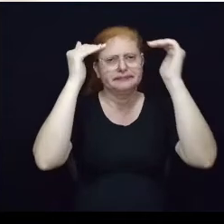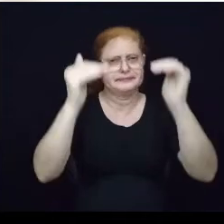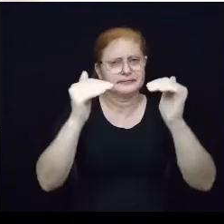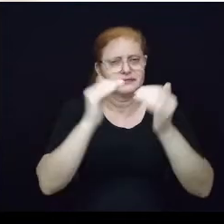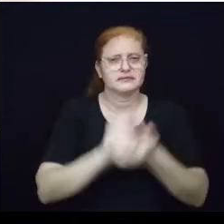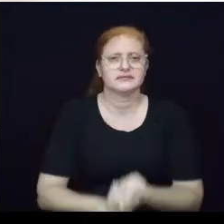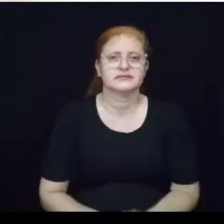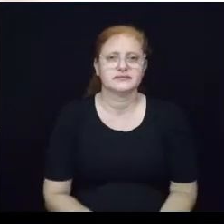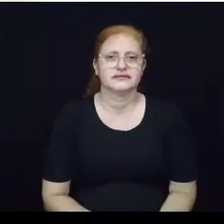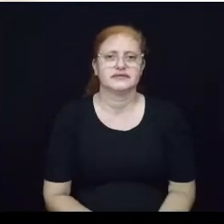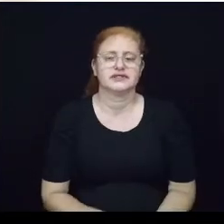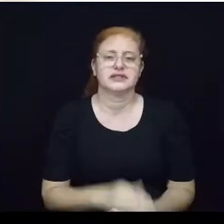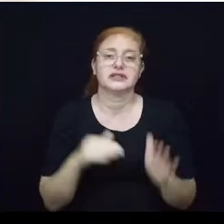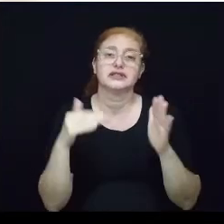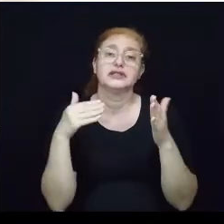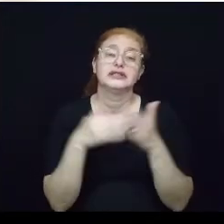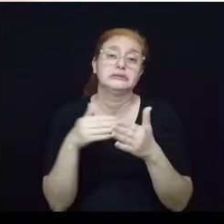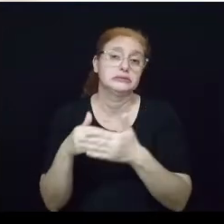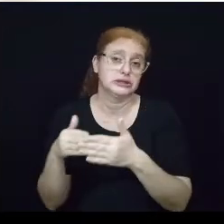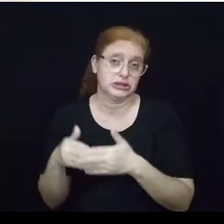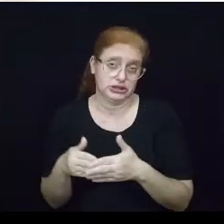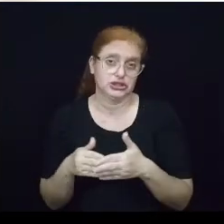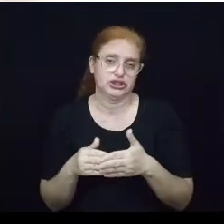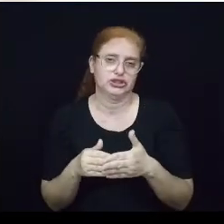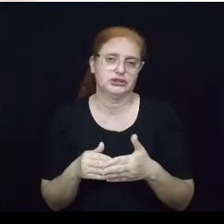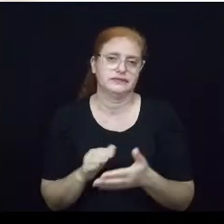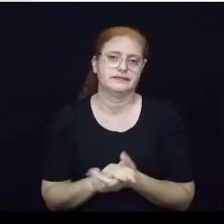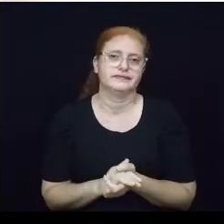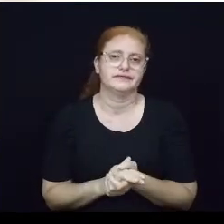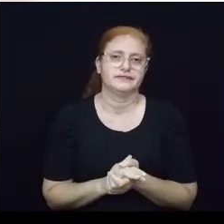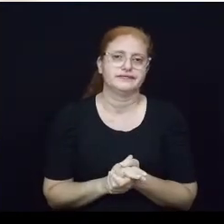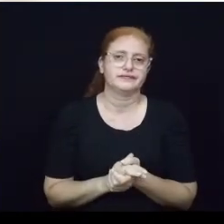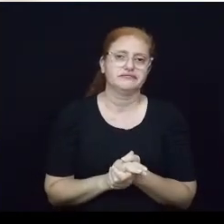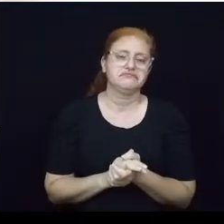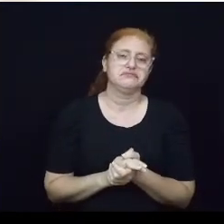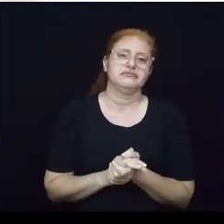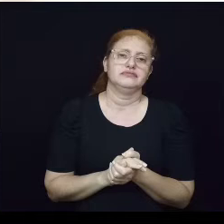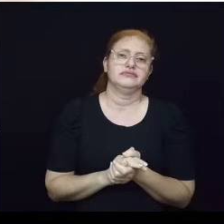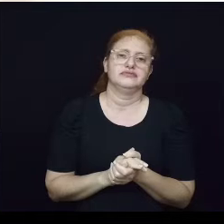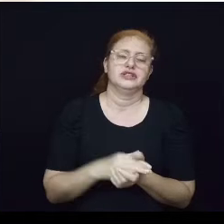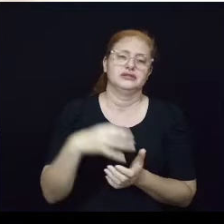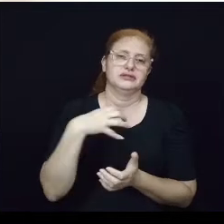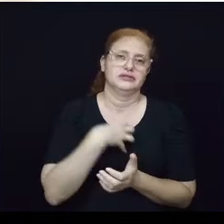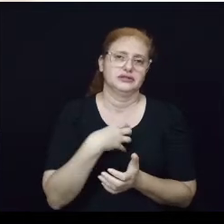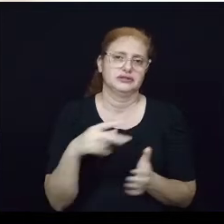esses limites que eu me impus de antemão, né, que no caso seria o algoritmo.